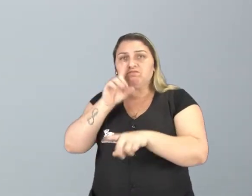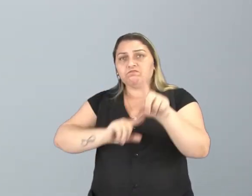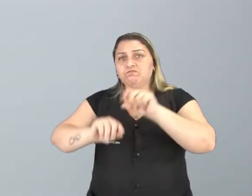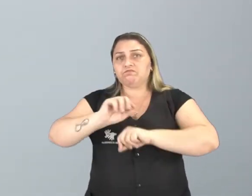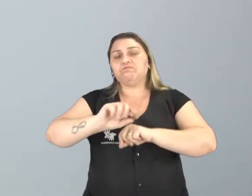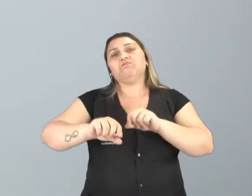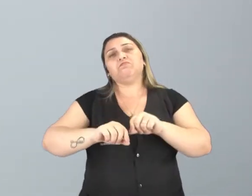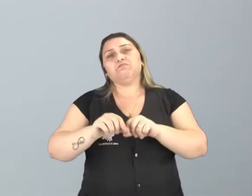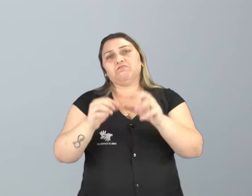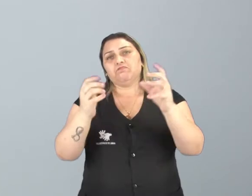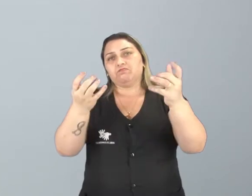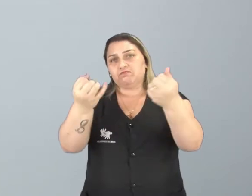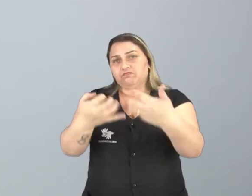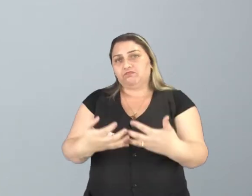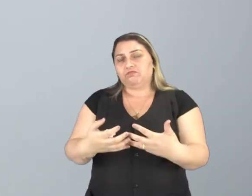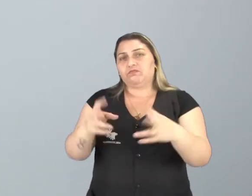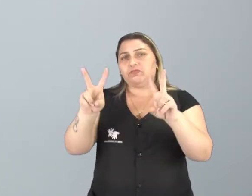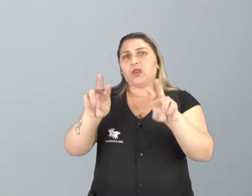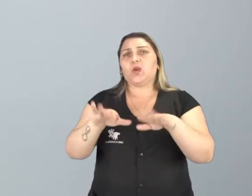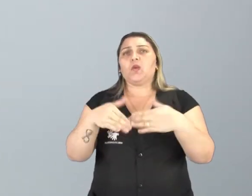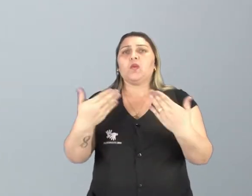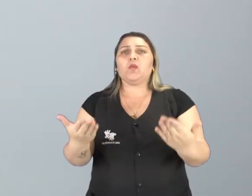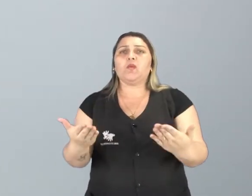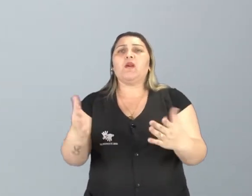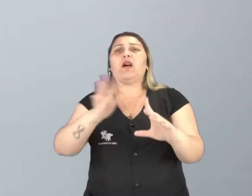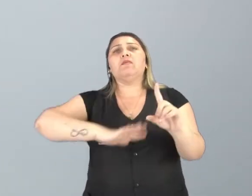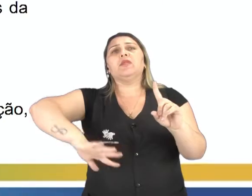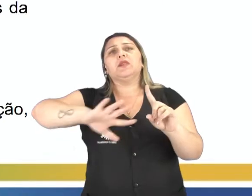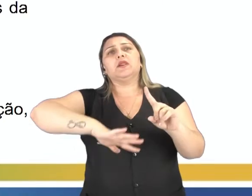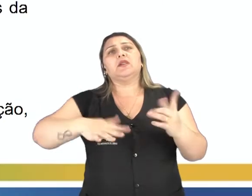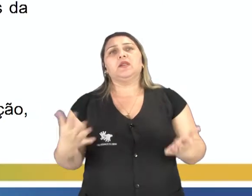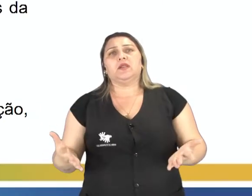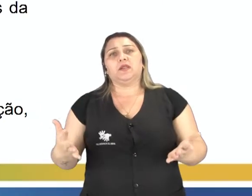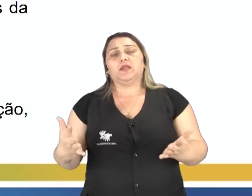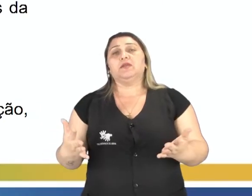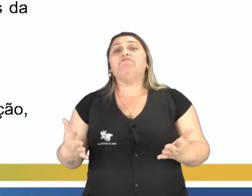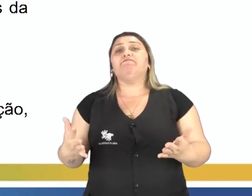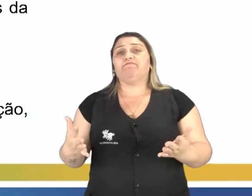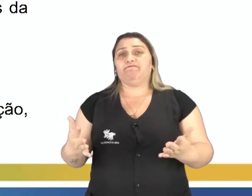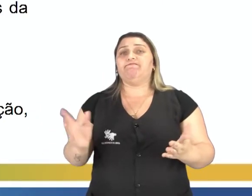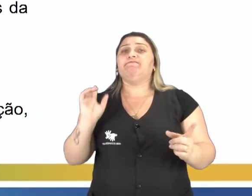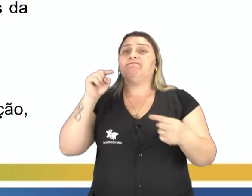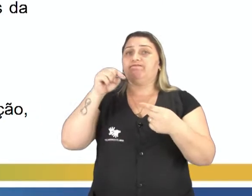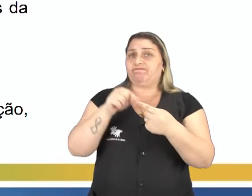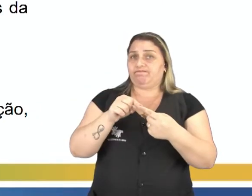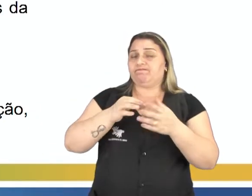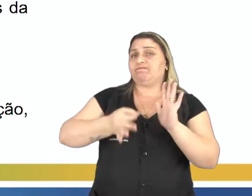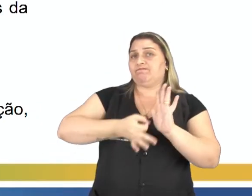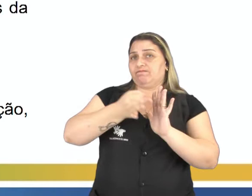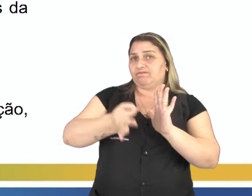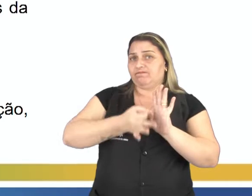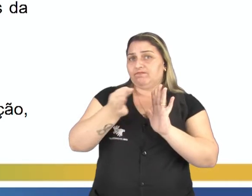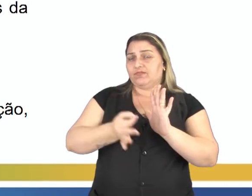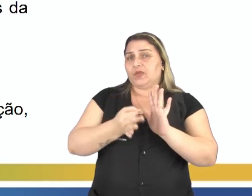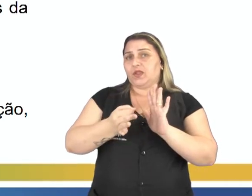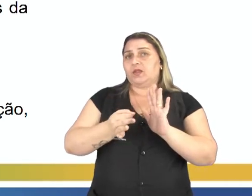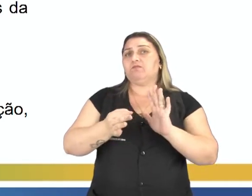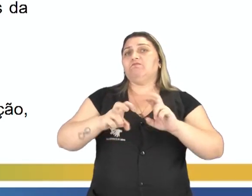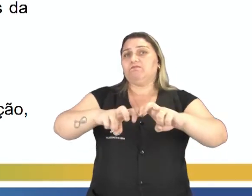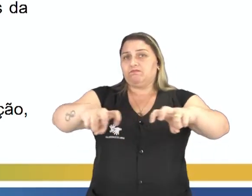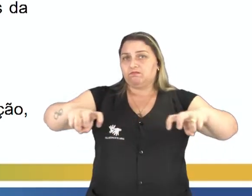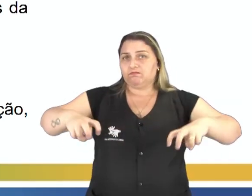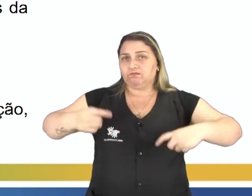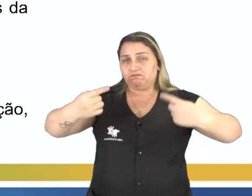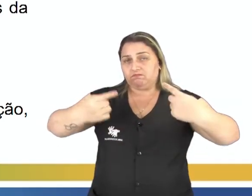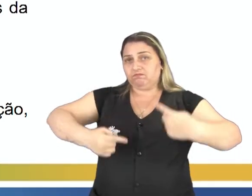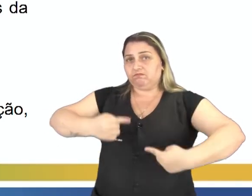e irão debater sobre esse tema. Qual a sua função social? A função do artigo de opinião, gente, ela é promover o